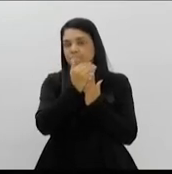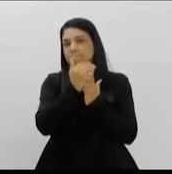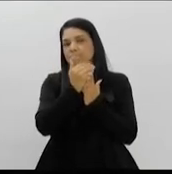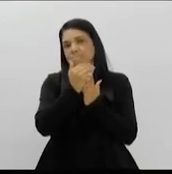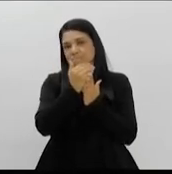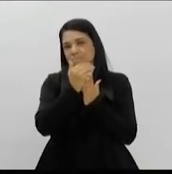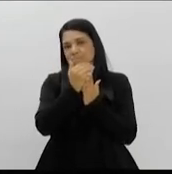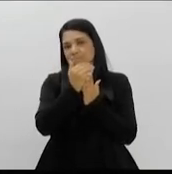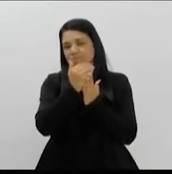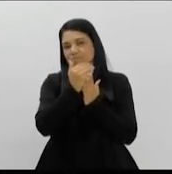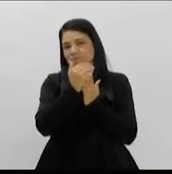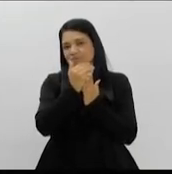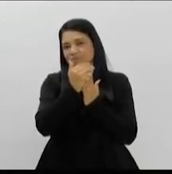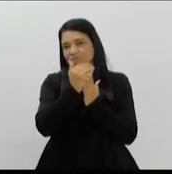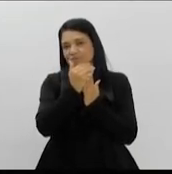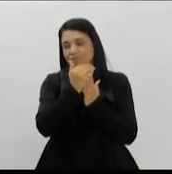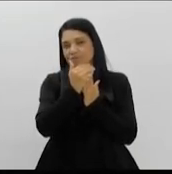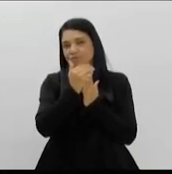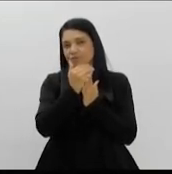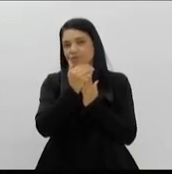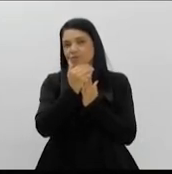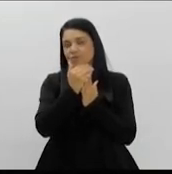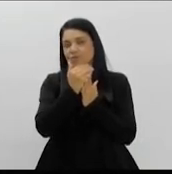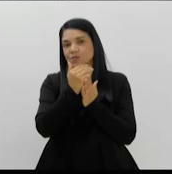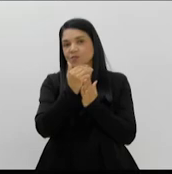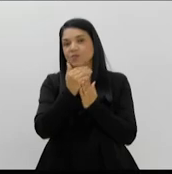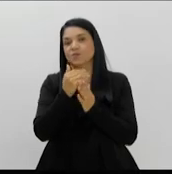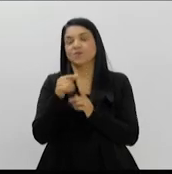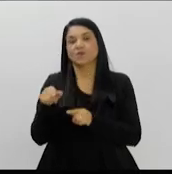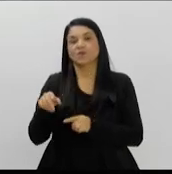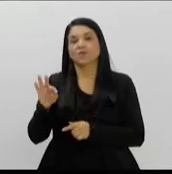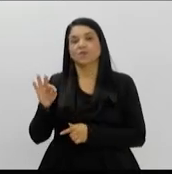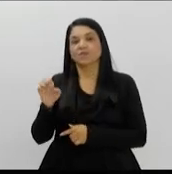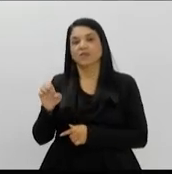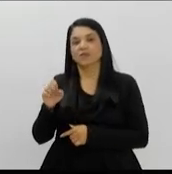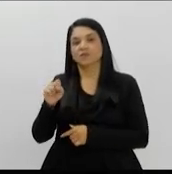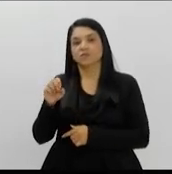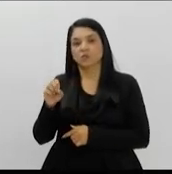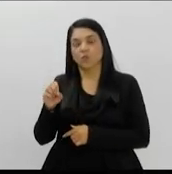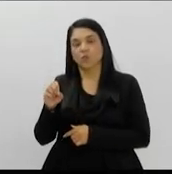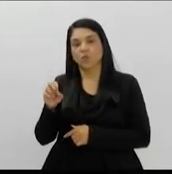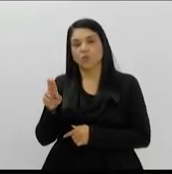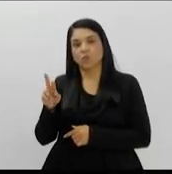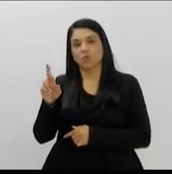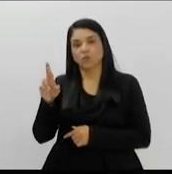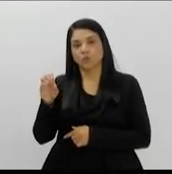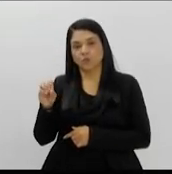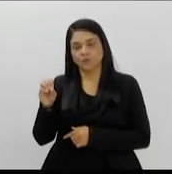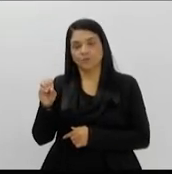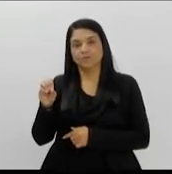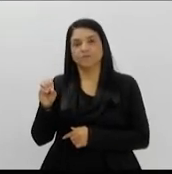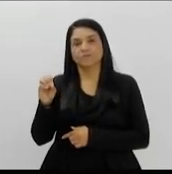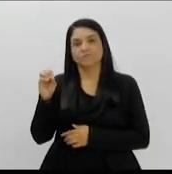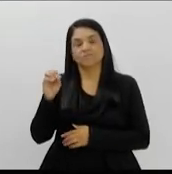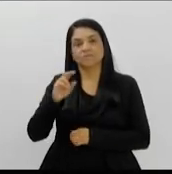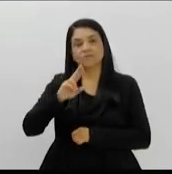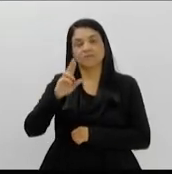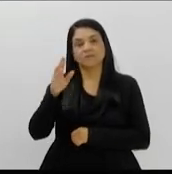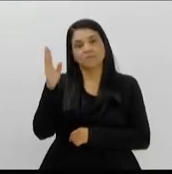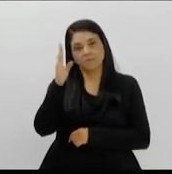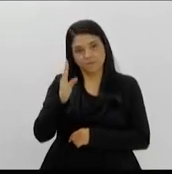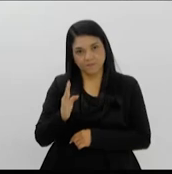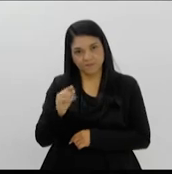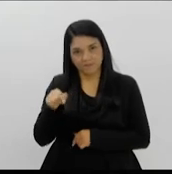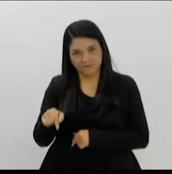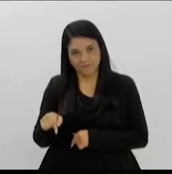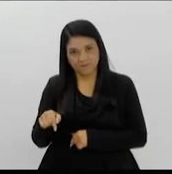interpretativo unilateral do Tesouro Nacional. Acredito até